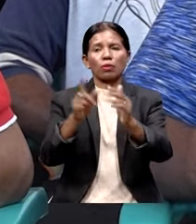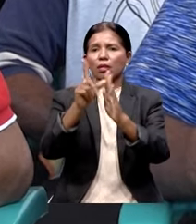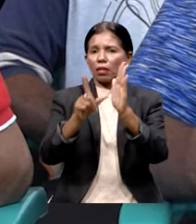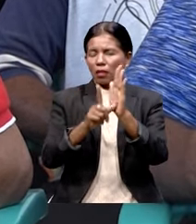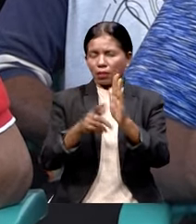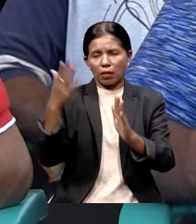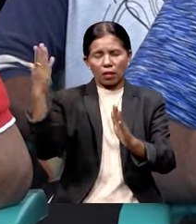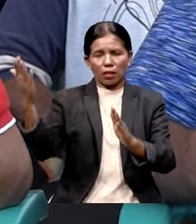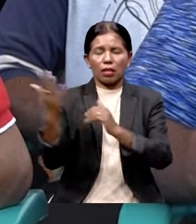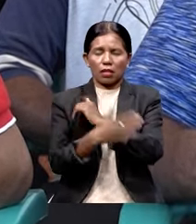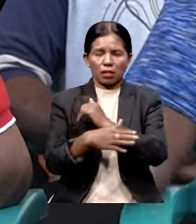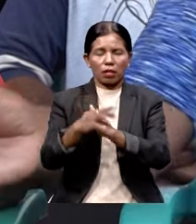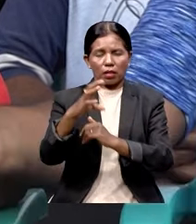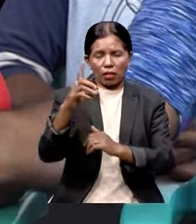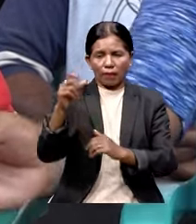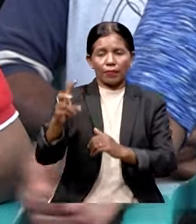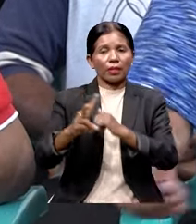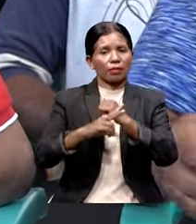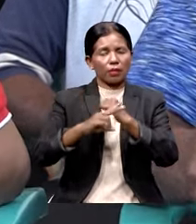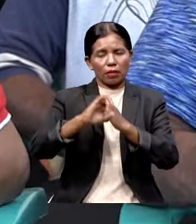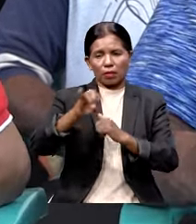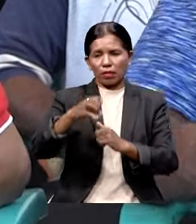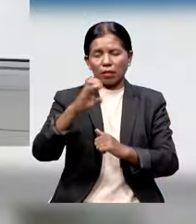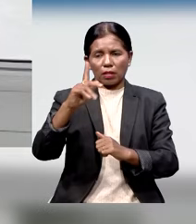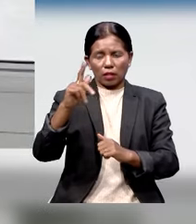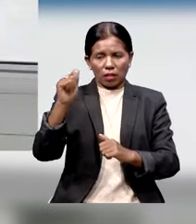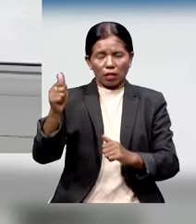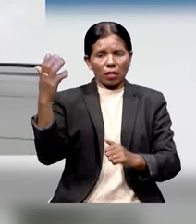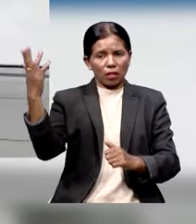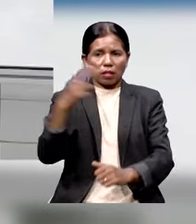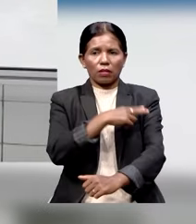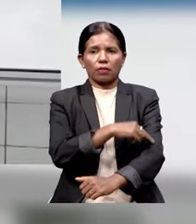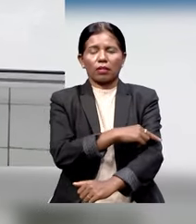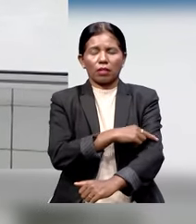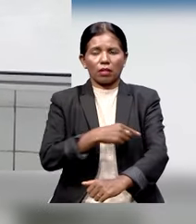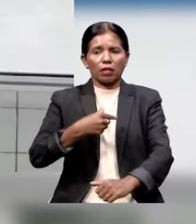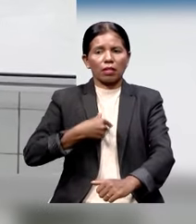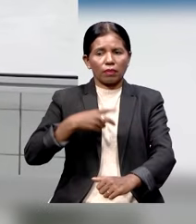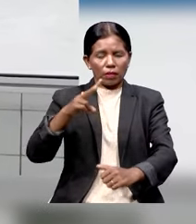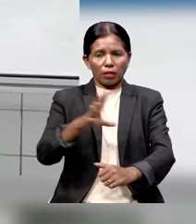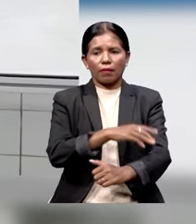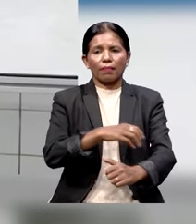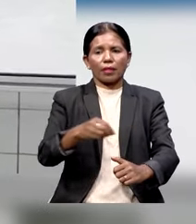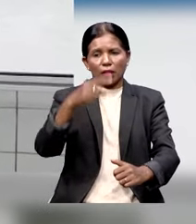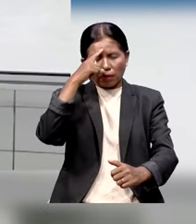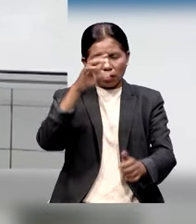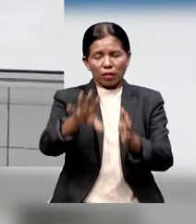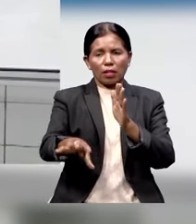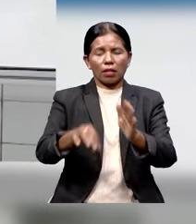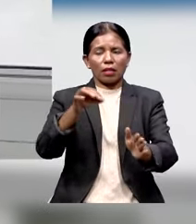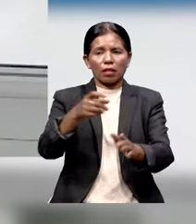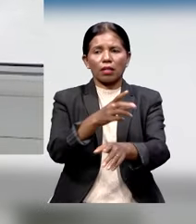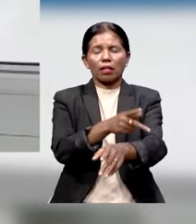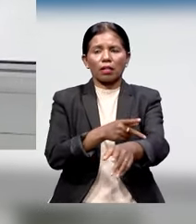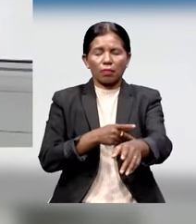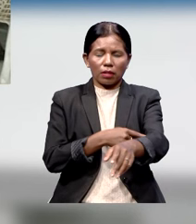rtel. Dadaw ne vítima Zeca Barreto Borges halo hela tratamento e Hospital Nacional Guido Valadares tamba retancanek makas e a